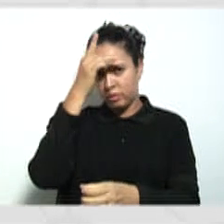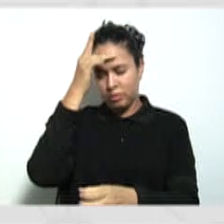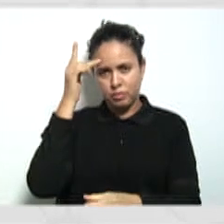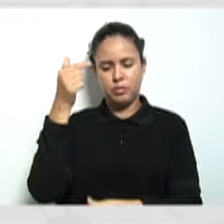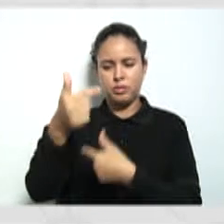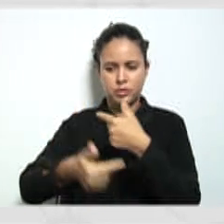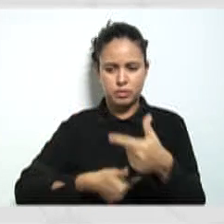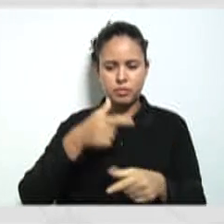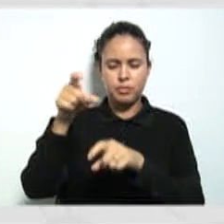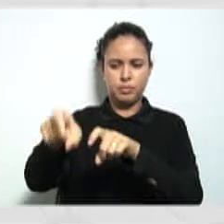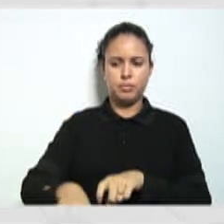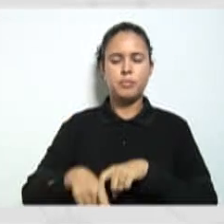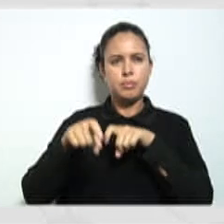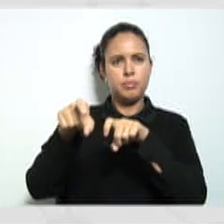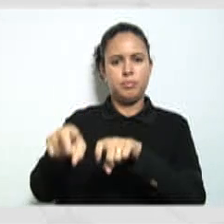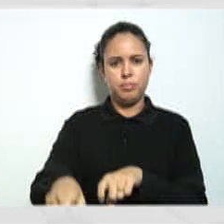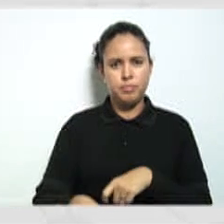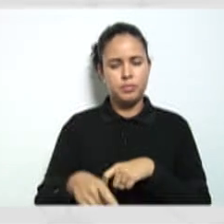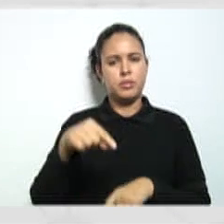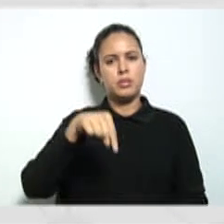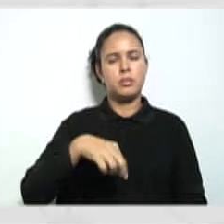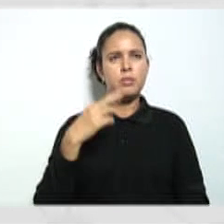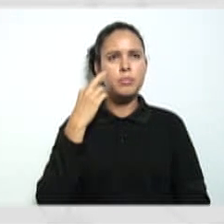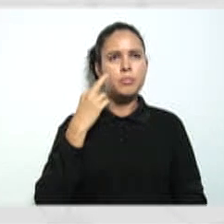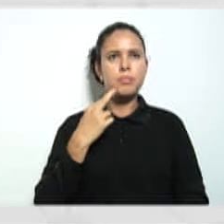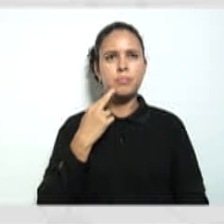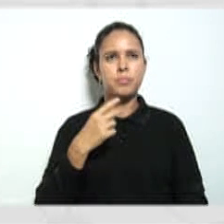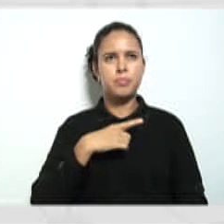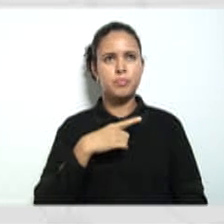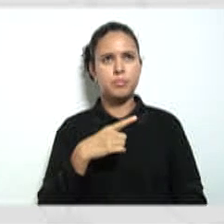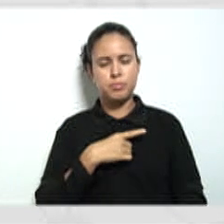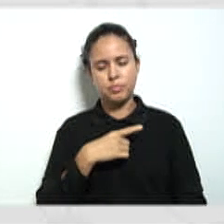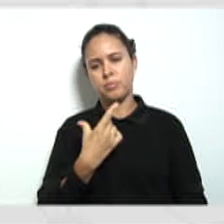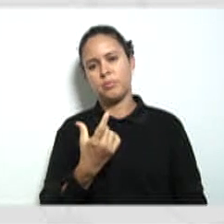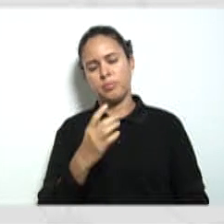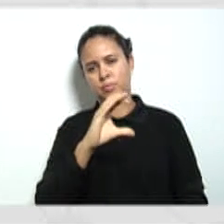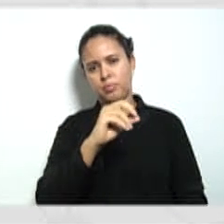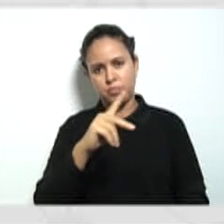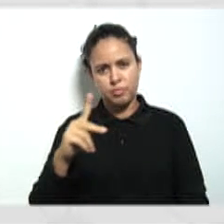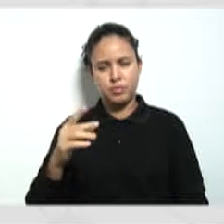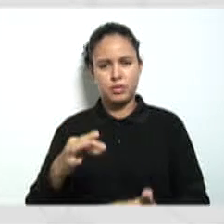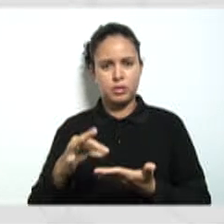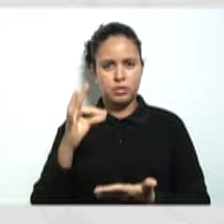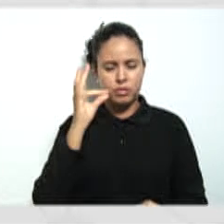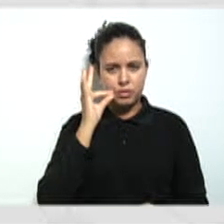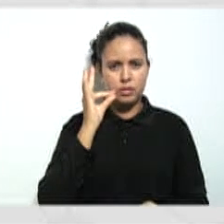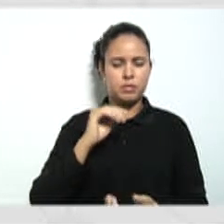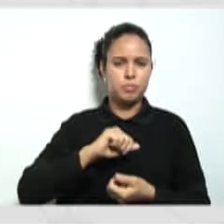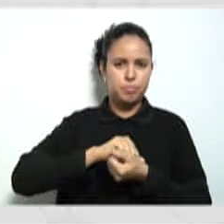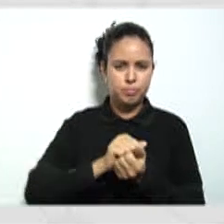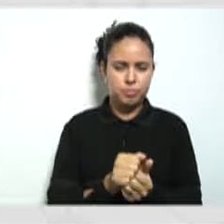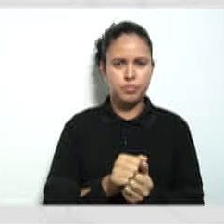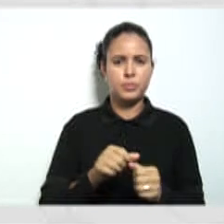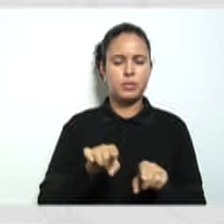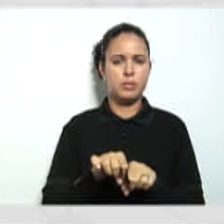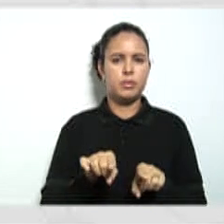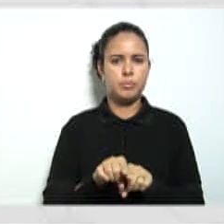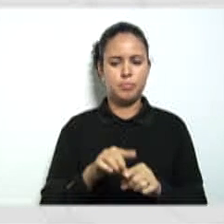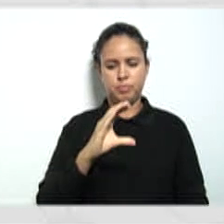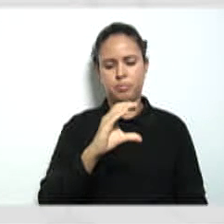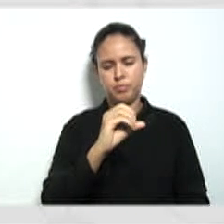em cooperativas. Aqui em Rondônia a gente tem cooperativas de torrefação de café, nós temos cooperativas de leite, né, onde